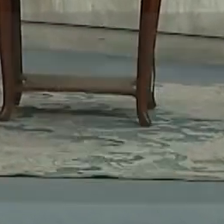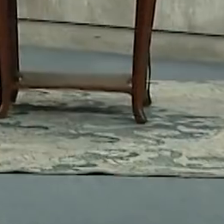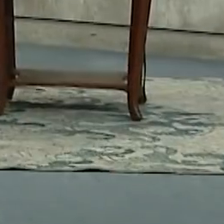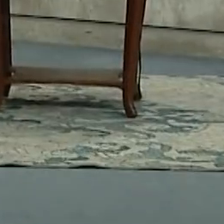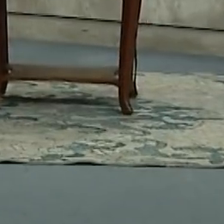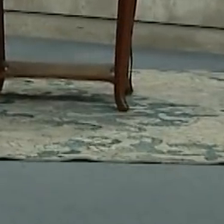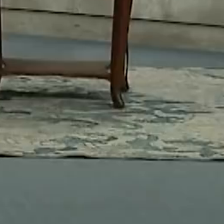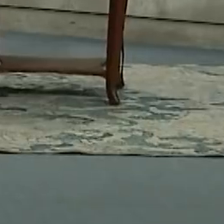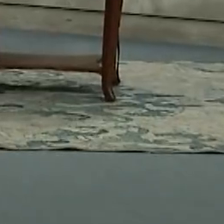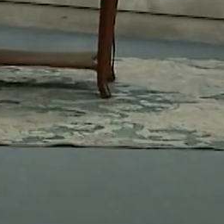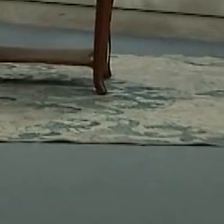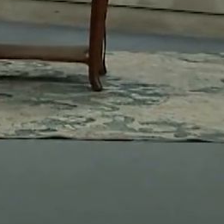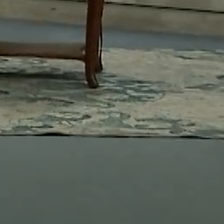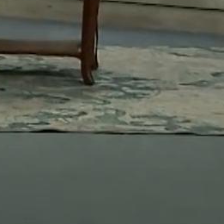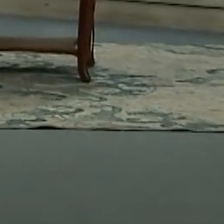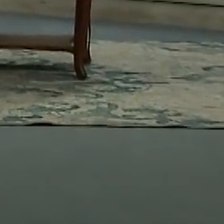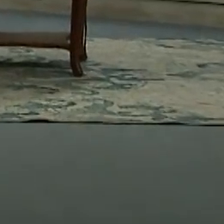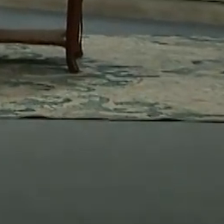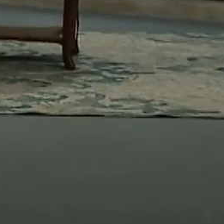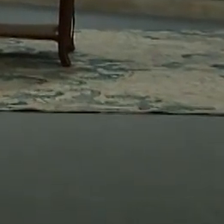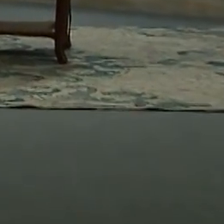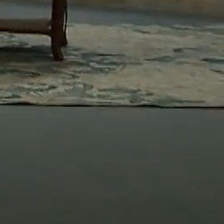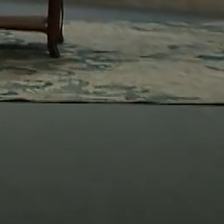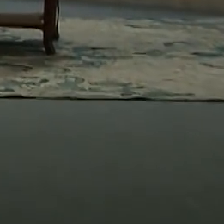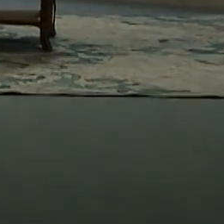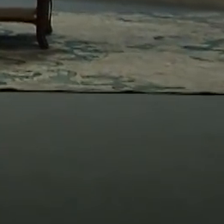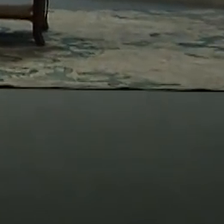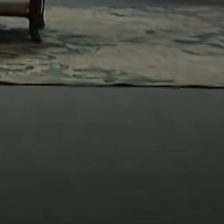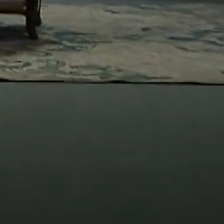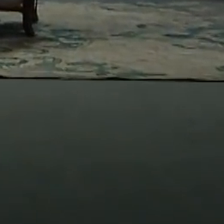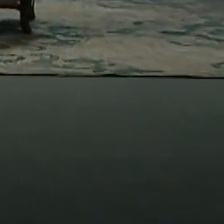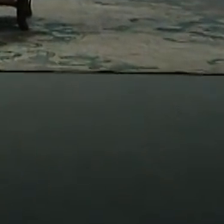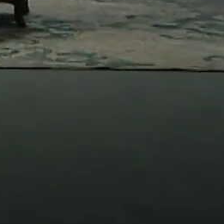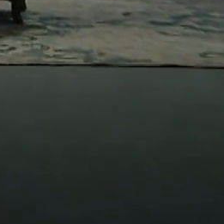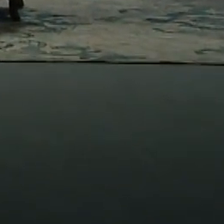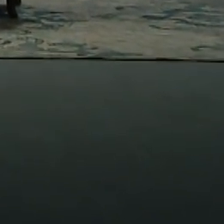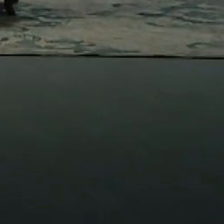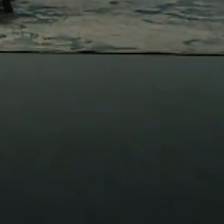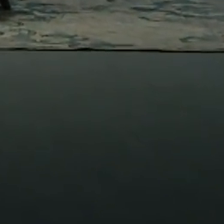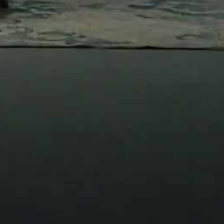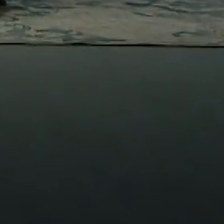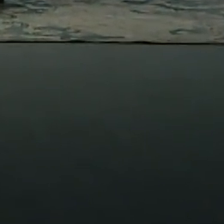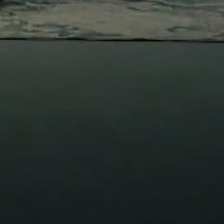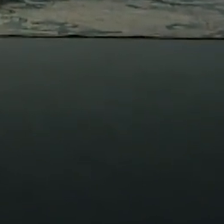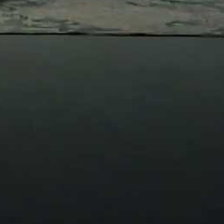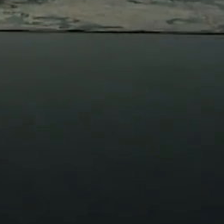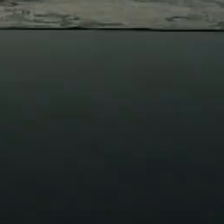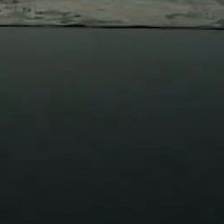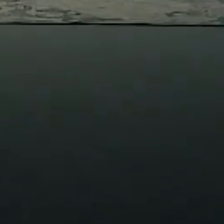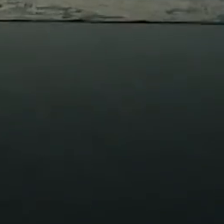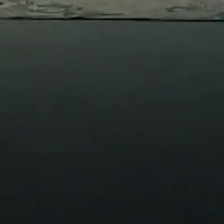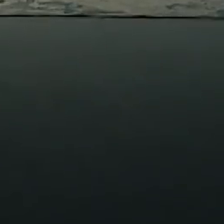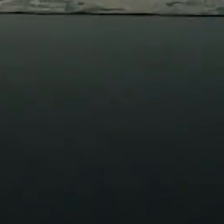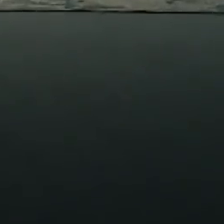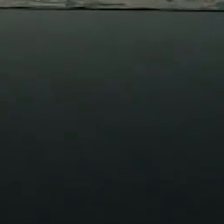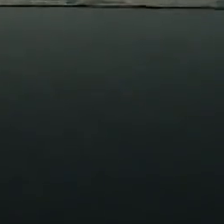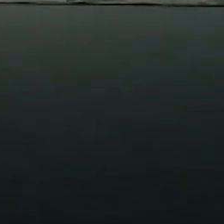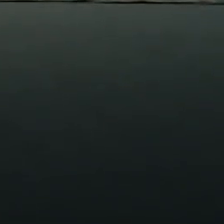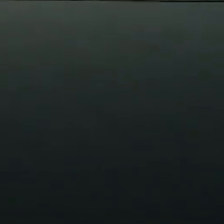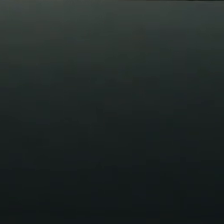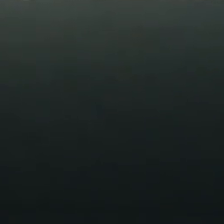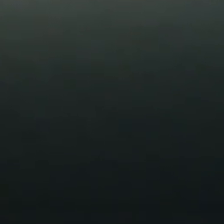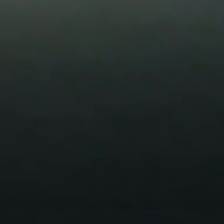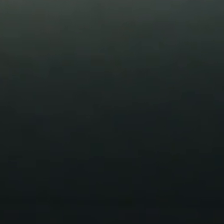e exu ar lixo ar